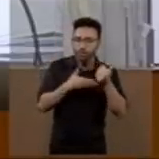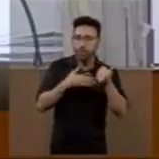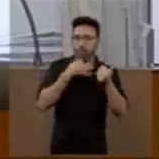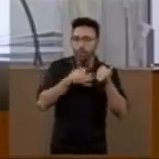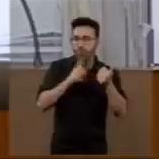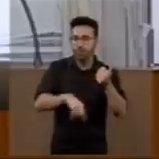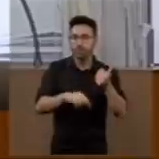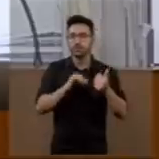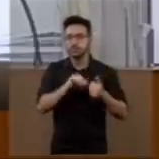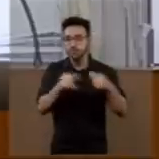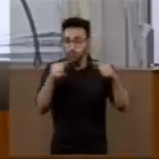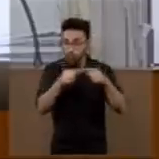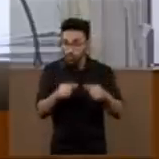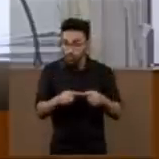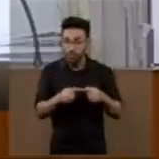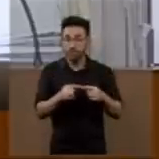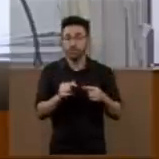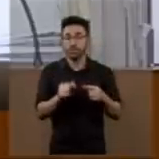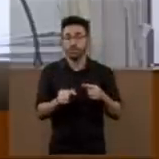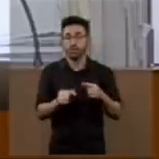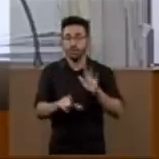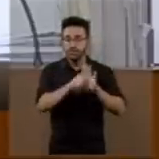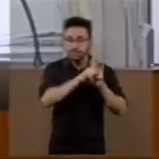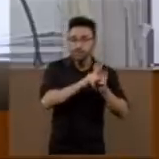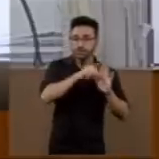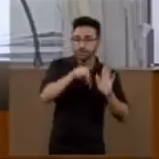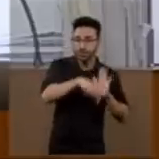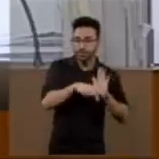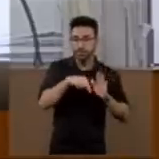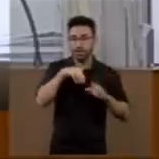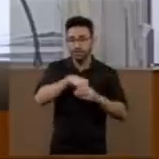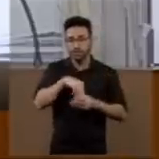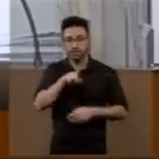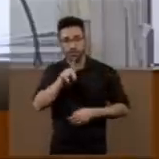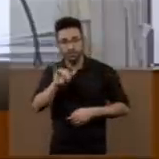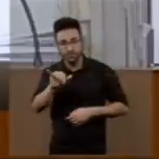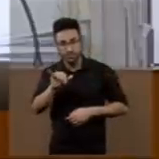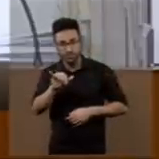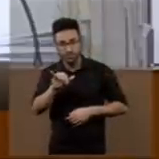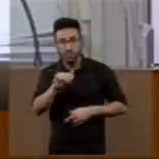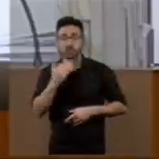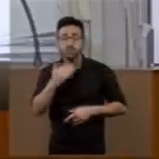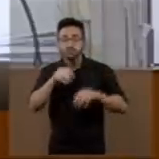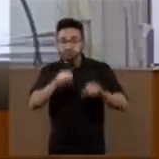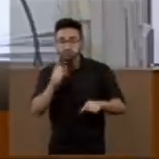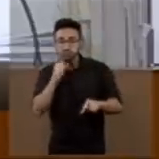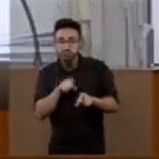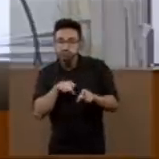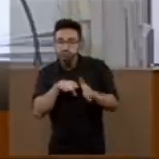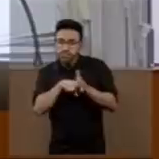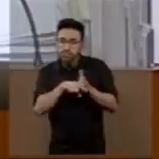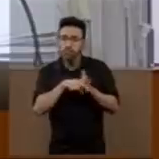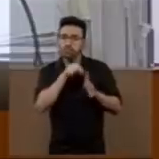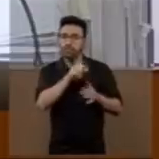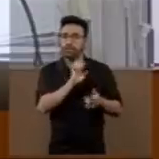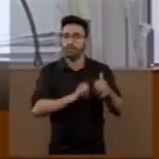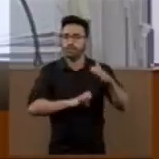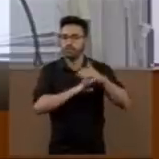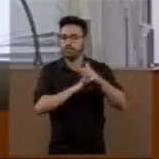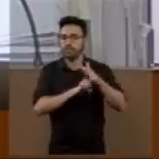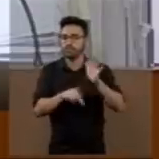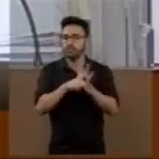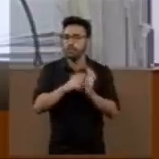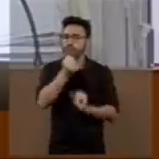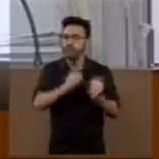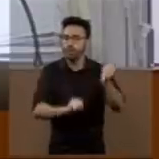de normas impugnadas nesta ação direta, que impuseram rigorosa apuração da regularidade fiscal das empresas fabricantes de